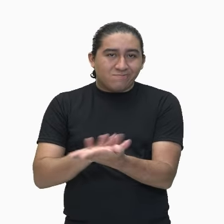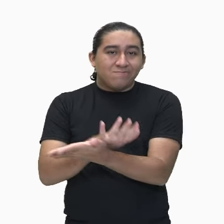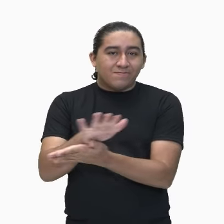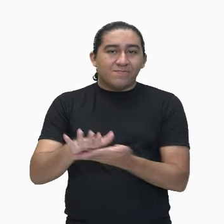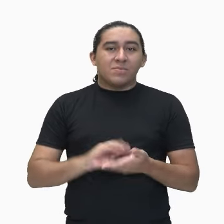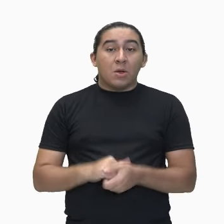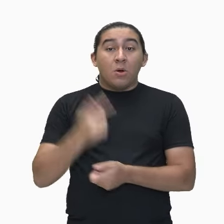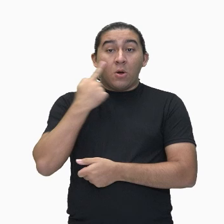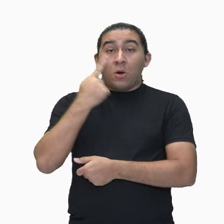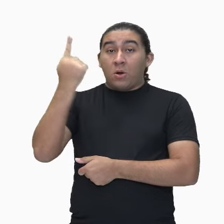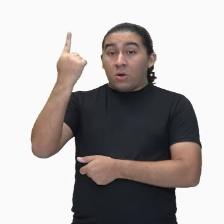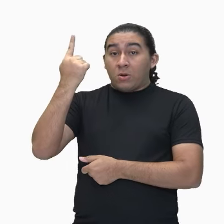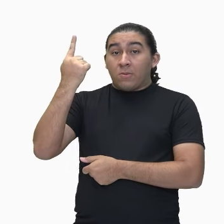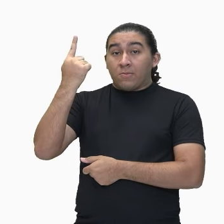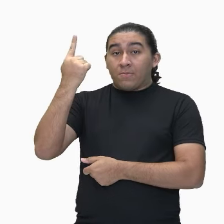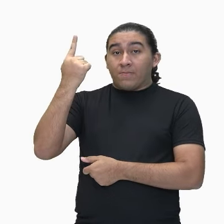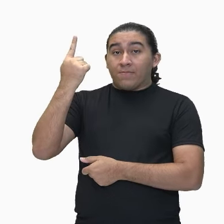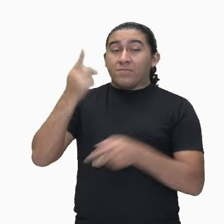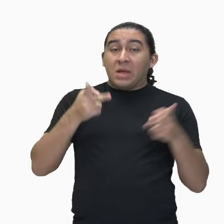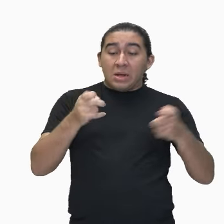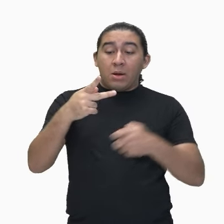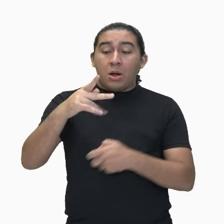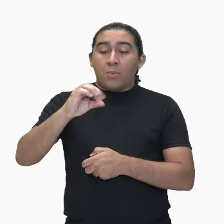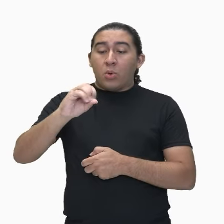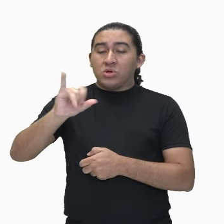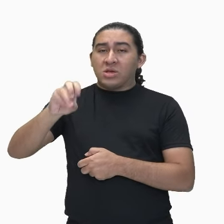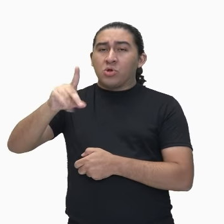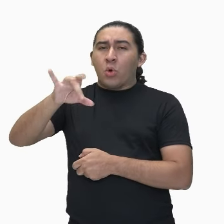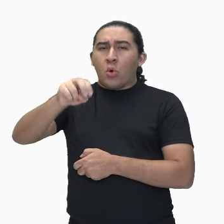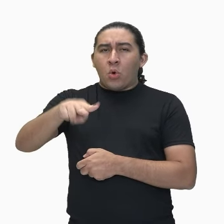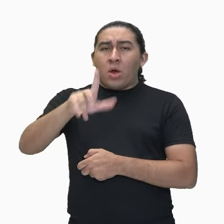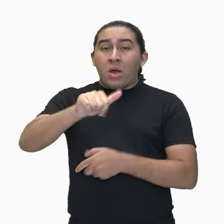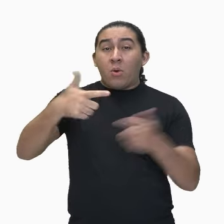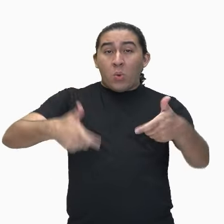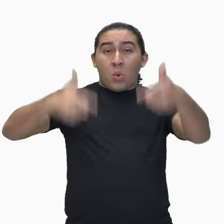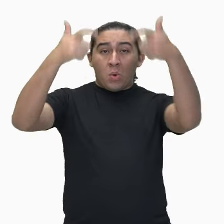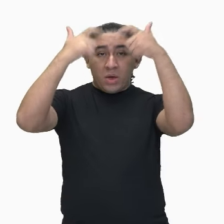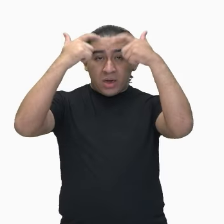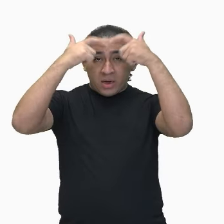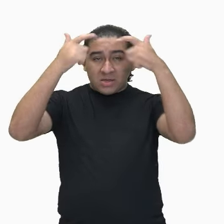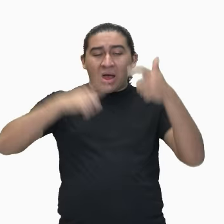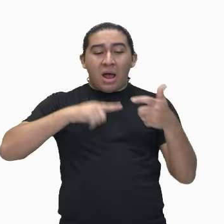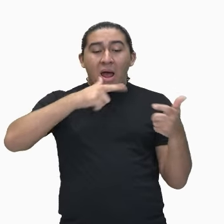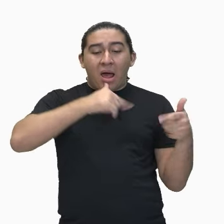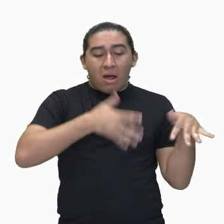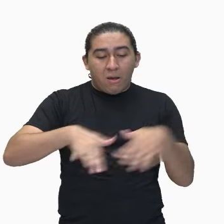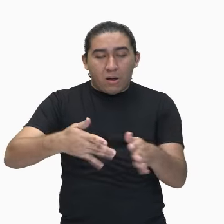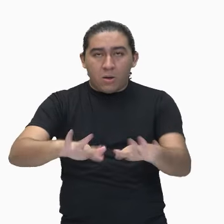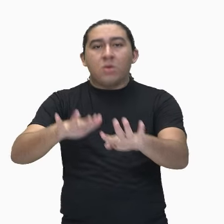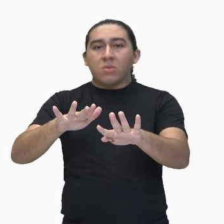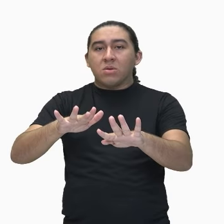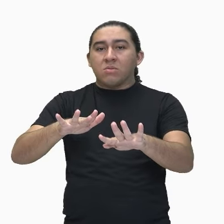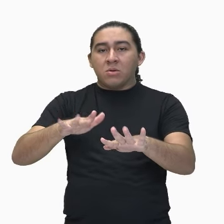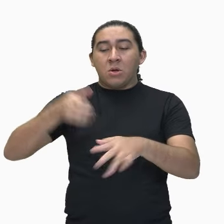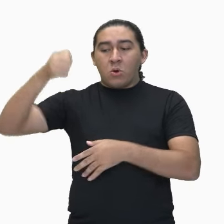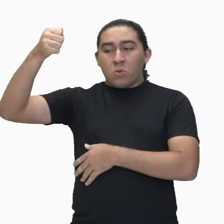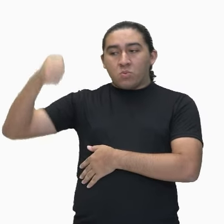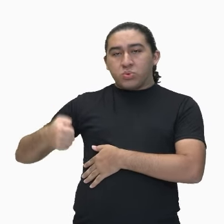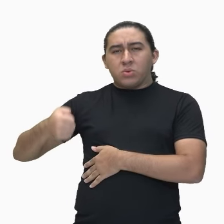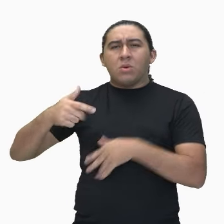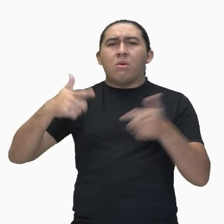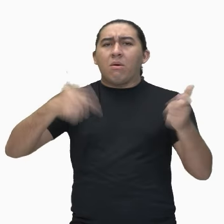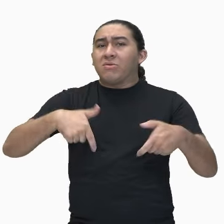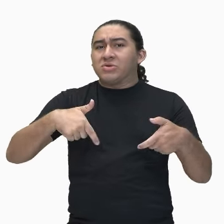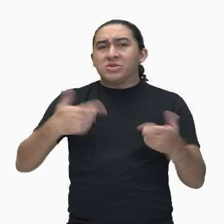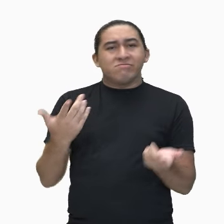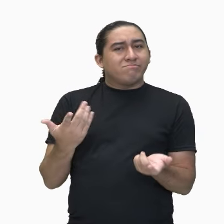Poseidon, né? Aí na sua majestade dos mares aí, né? O rei dos mares ali. Então, cadê? Não existia